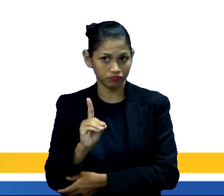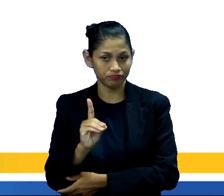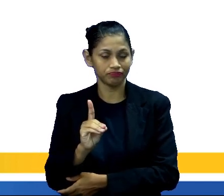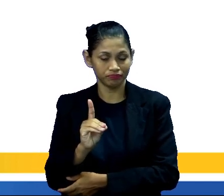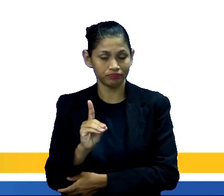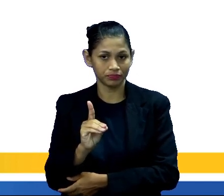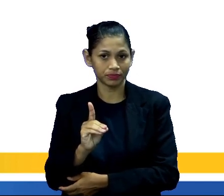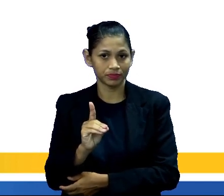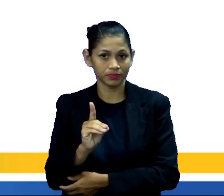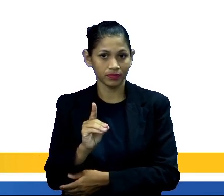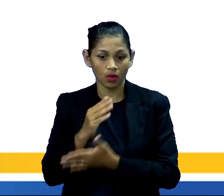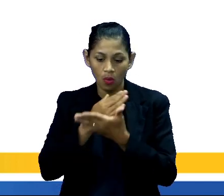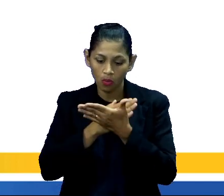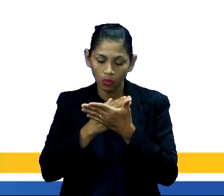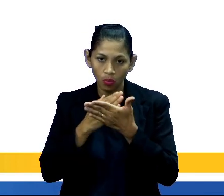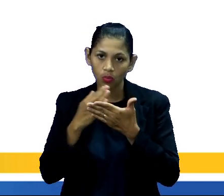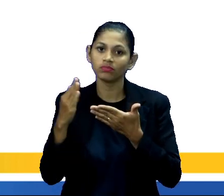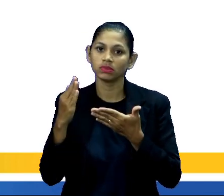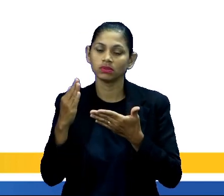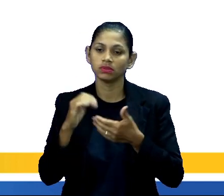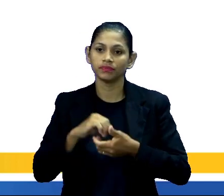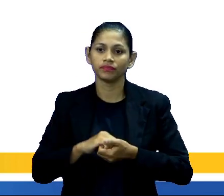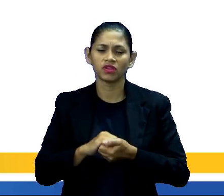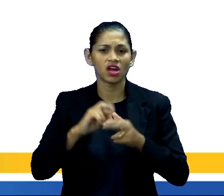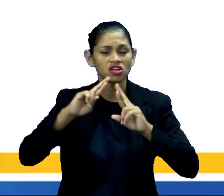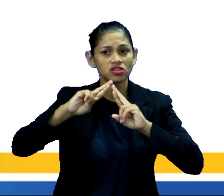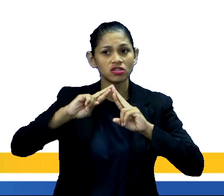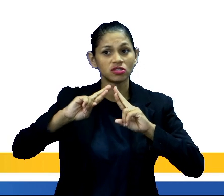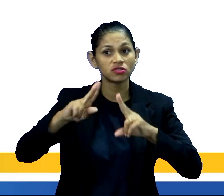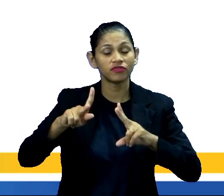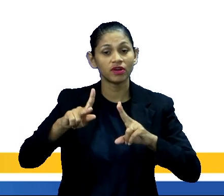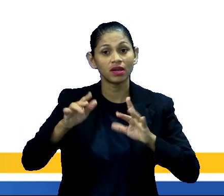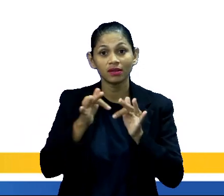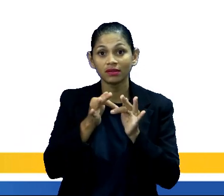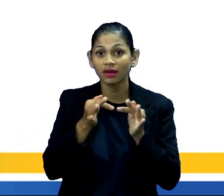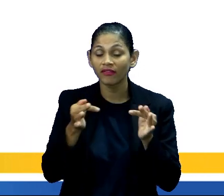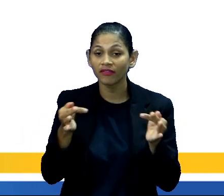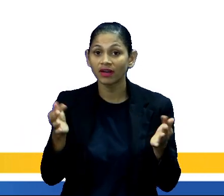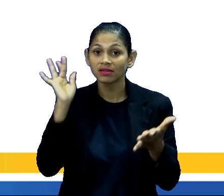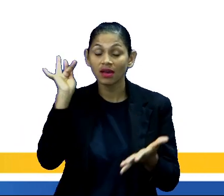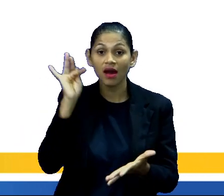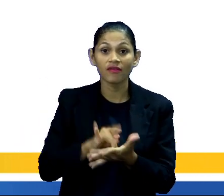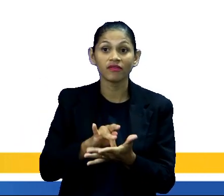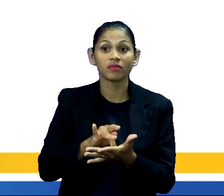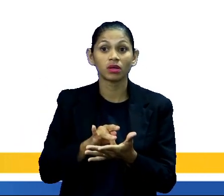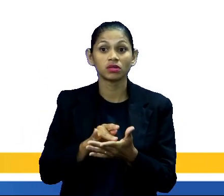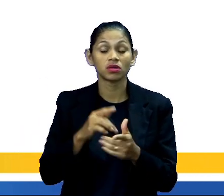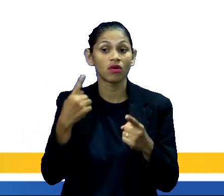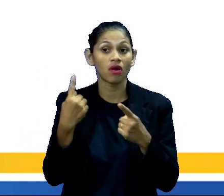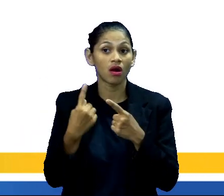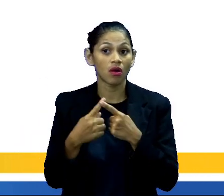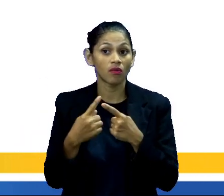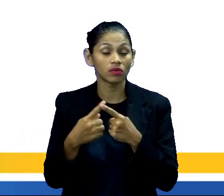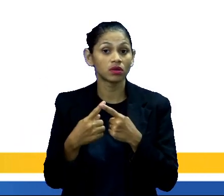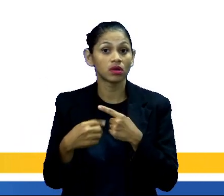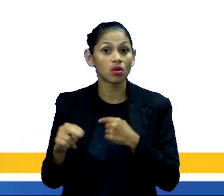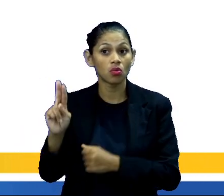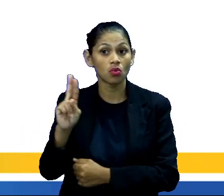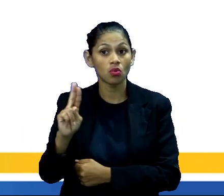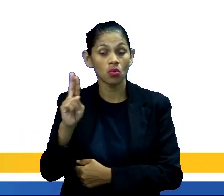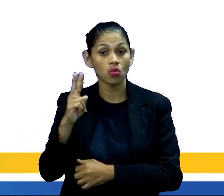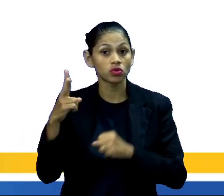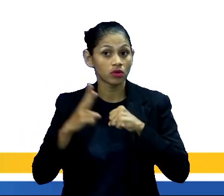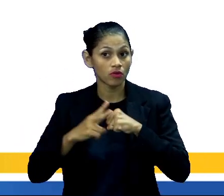esse did aí vai vir bem no início. Diferente da frase afirmativa, que você vai utilizar